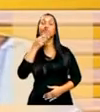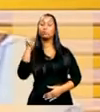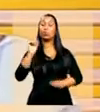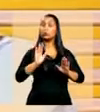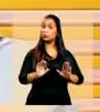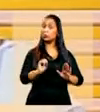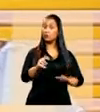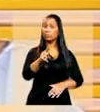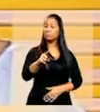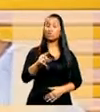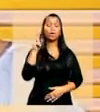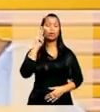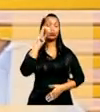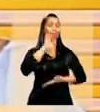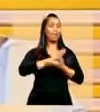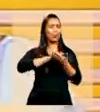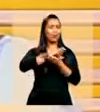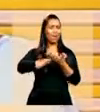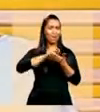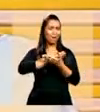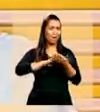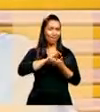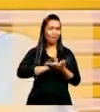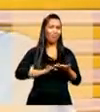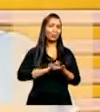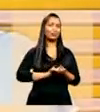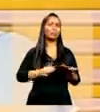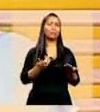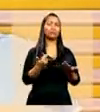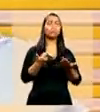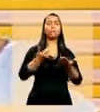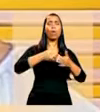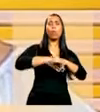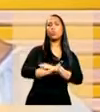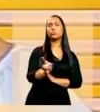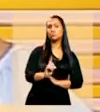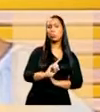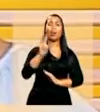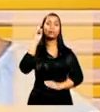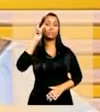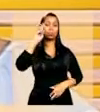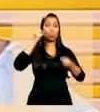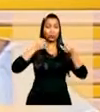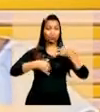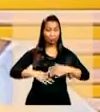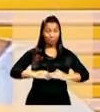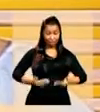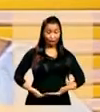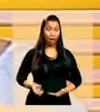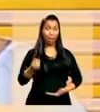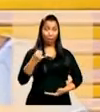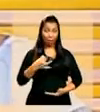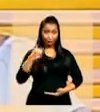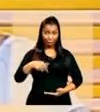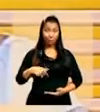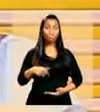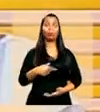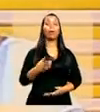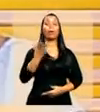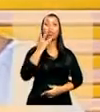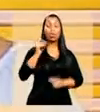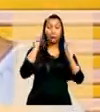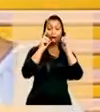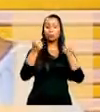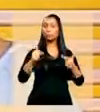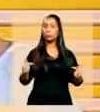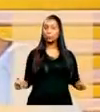melhor. Mas se caso você não contou, né? Se a mãe não tem esse hábito de contar enquanto está grávida e a criança não